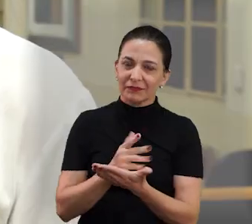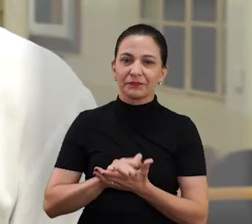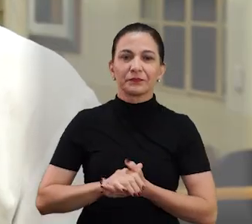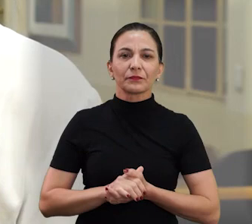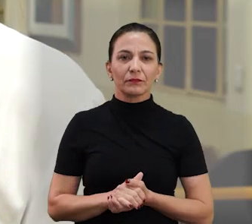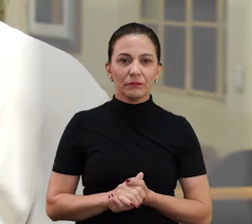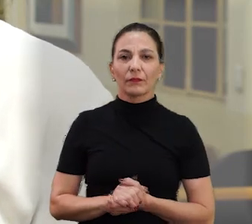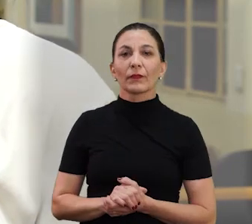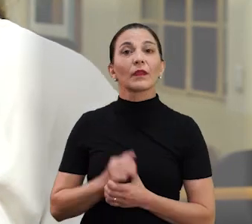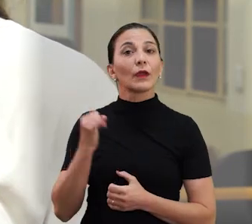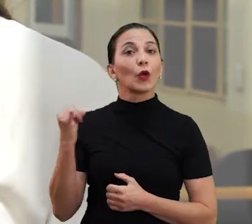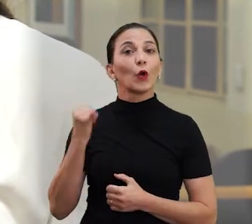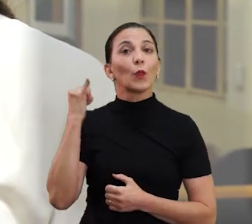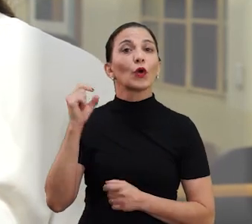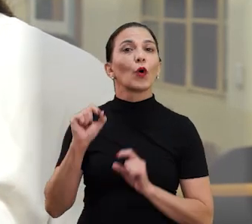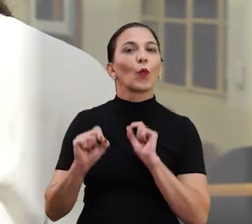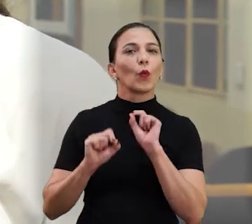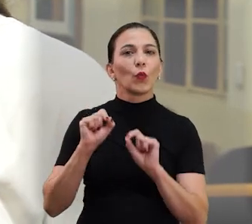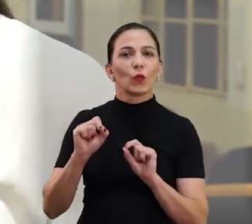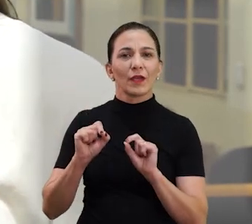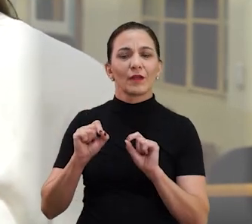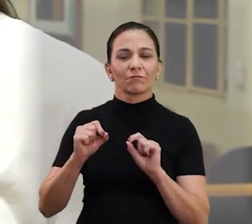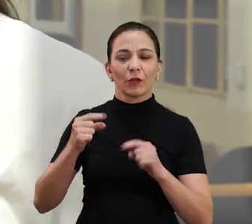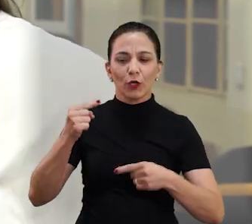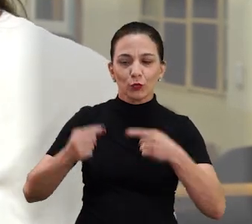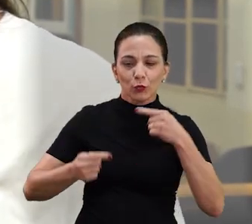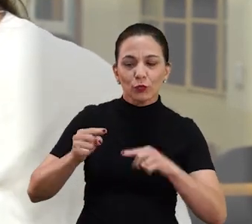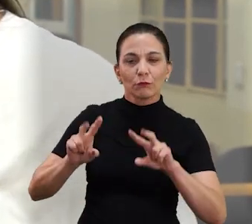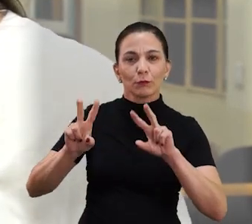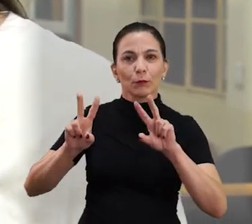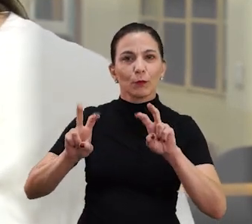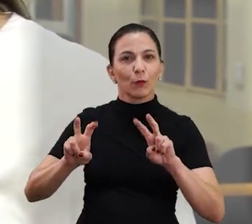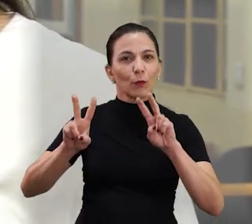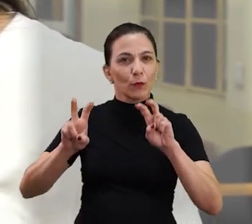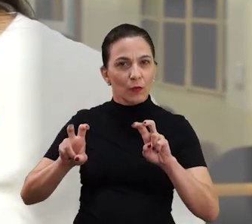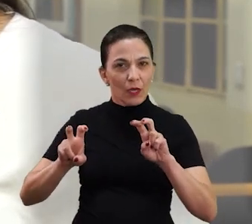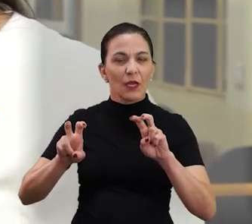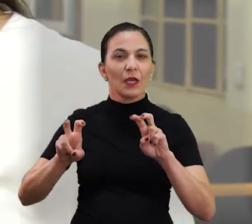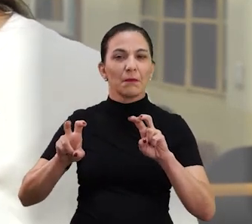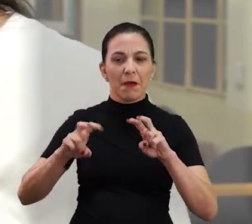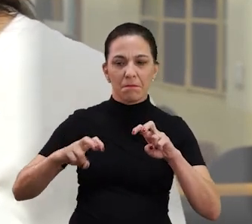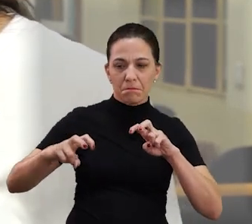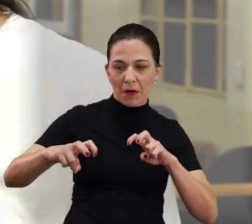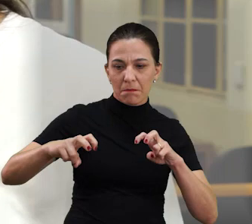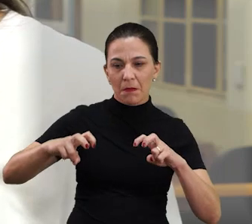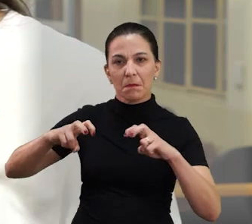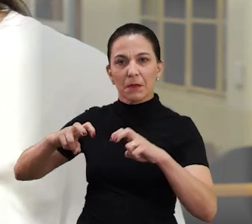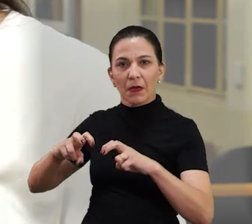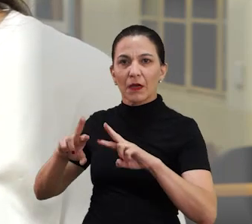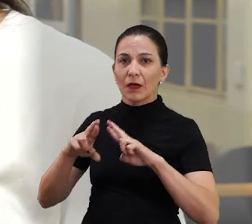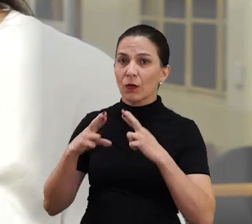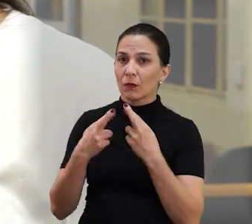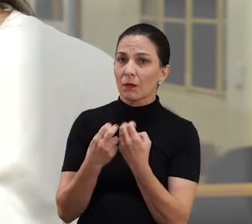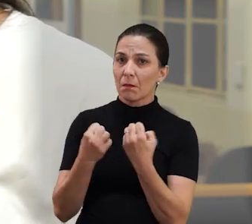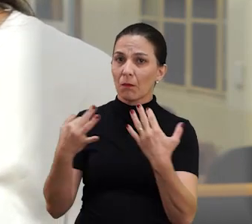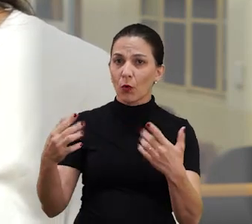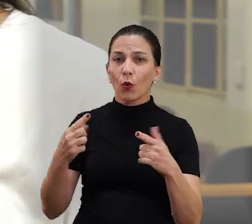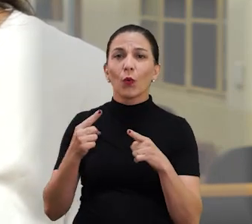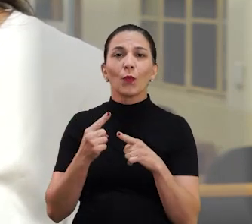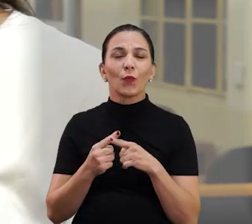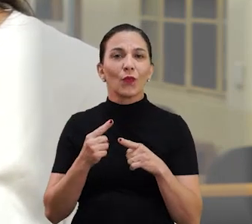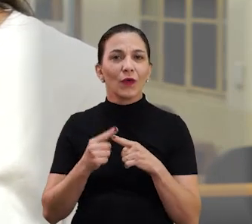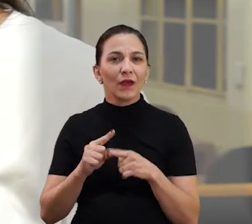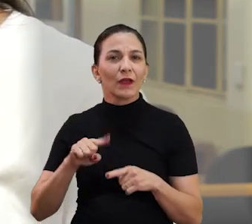comum é muito importante eh fazer esse tipo de de movimento esse tipo de mesa redonda audiência até por uma questão de da gente